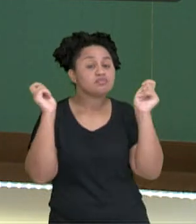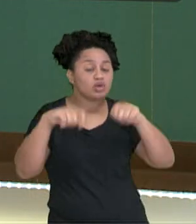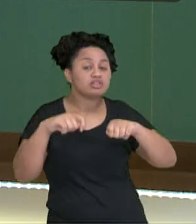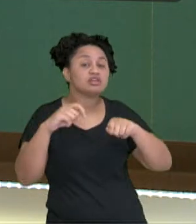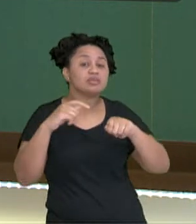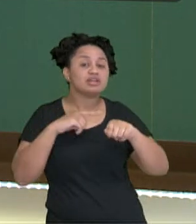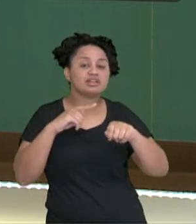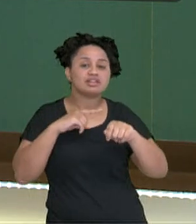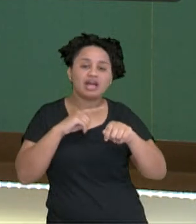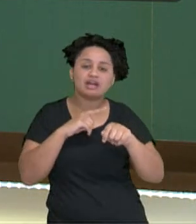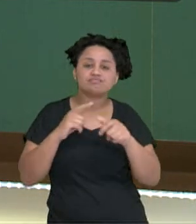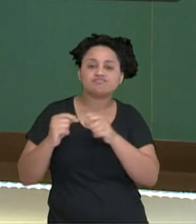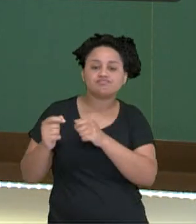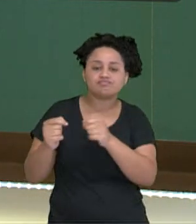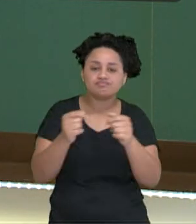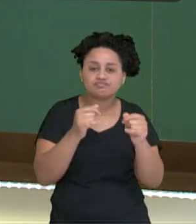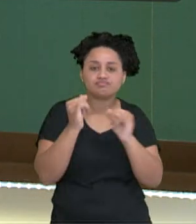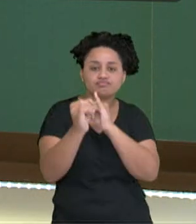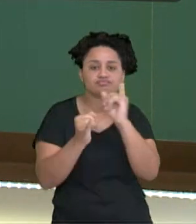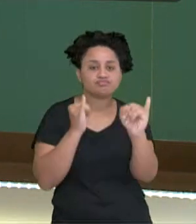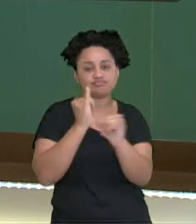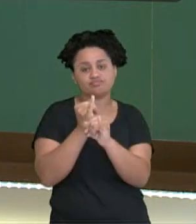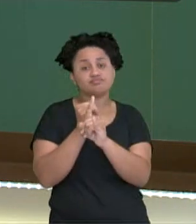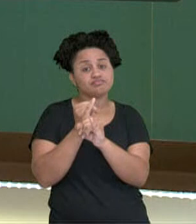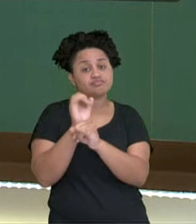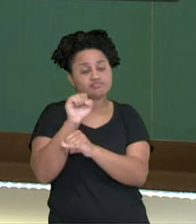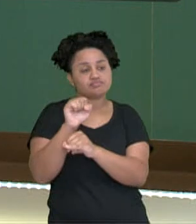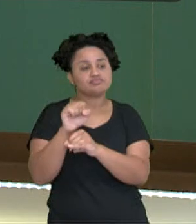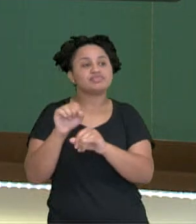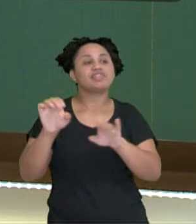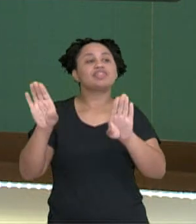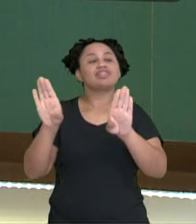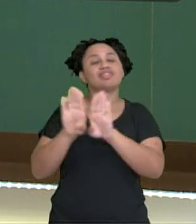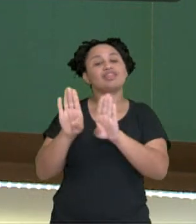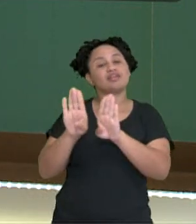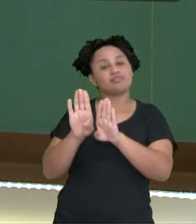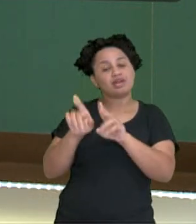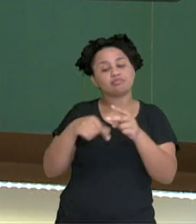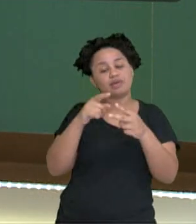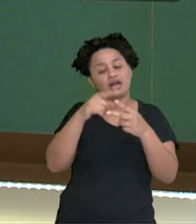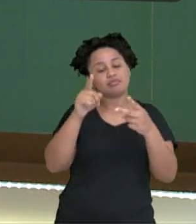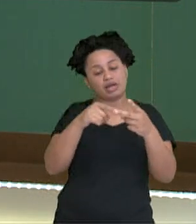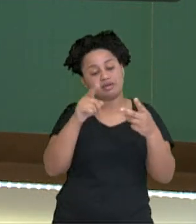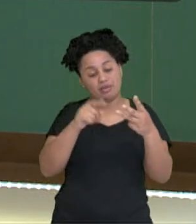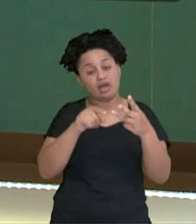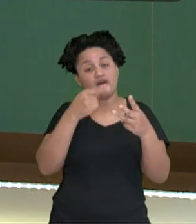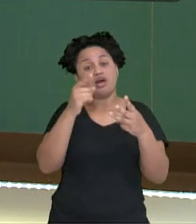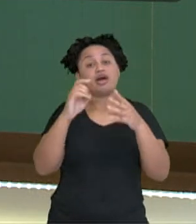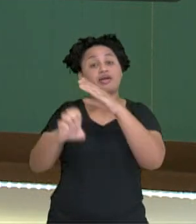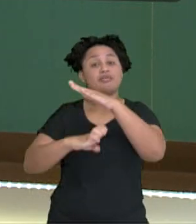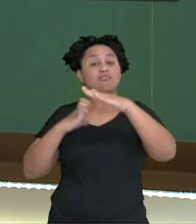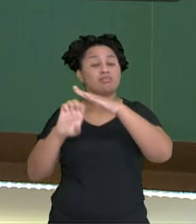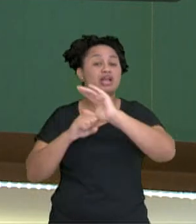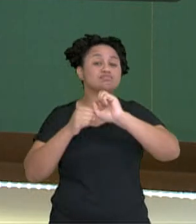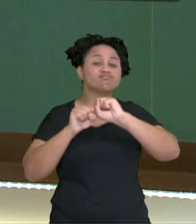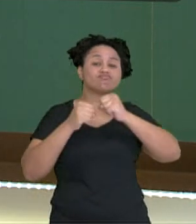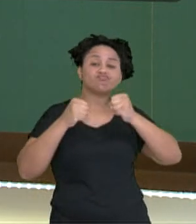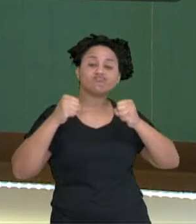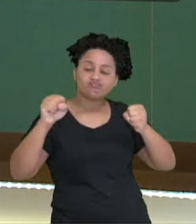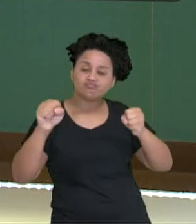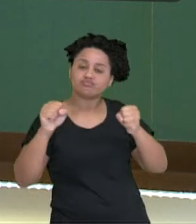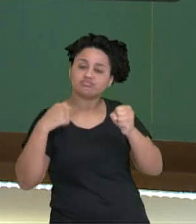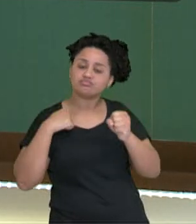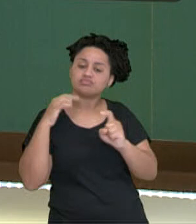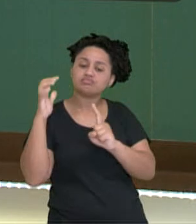online. Além disso, as empresas gigantescas que estavam envolvidas com esse avanço